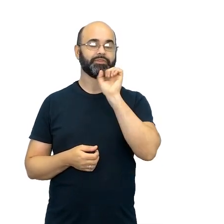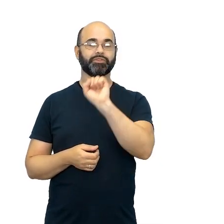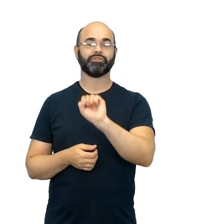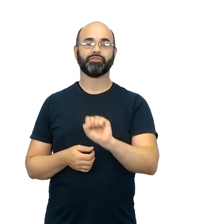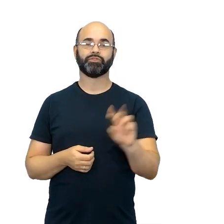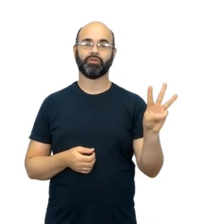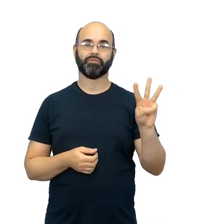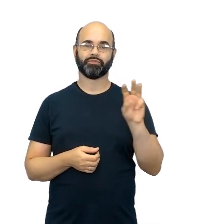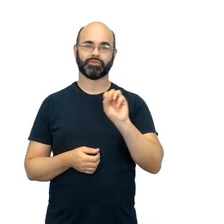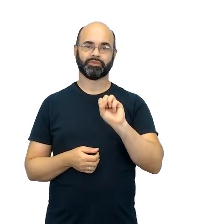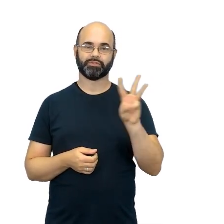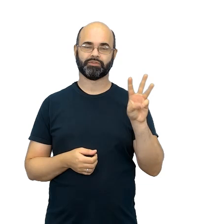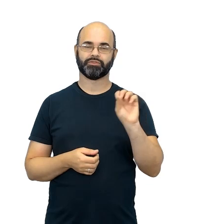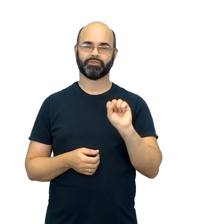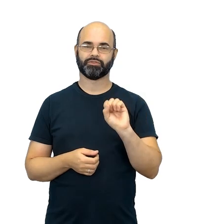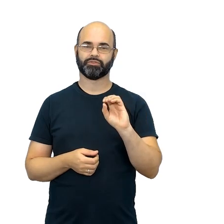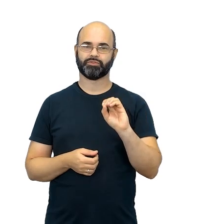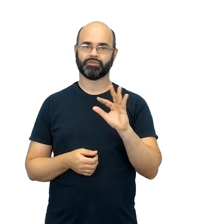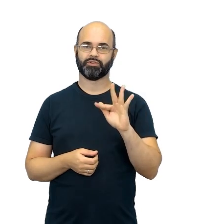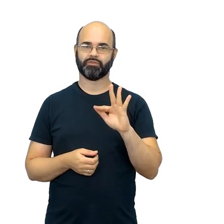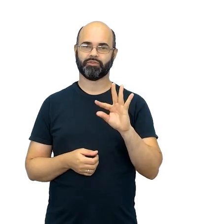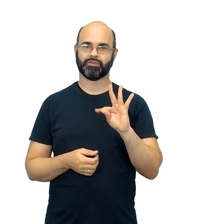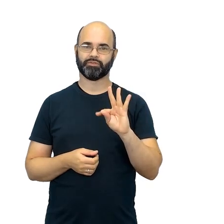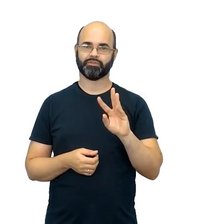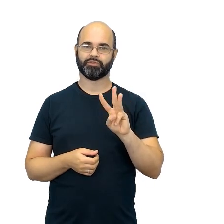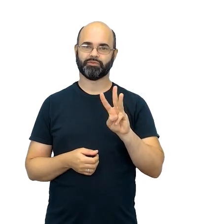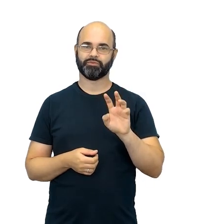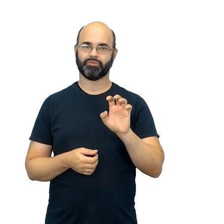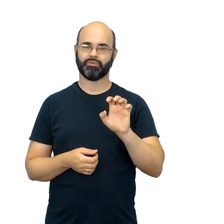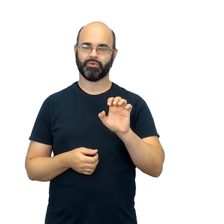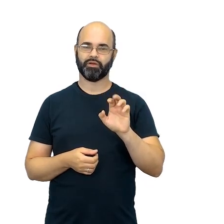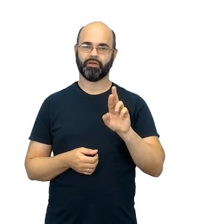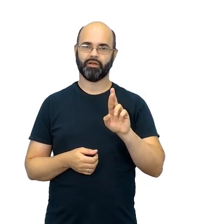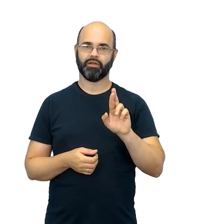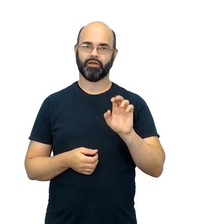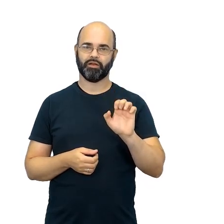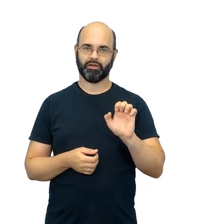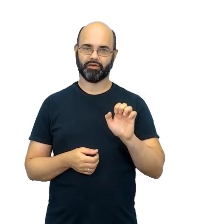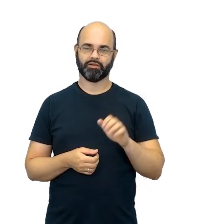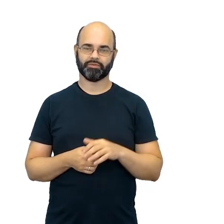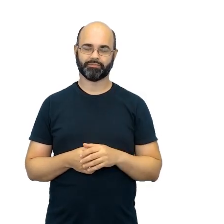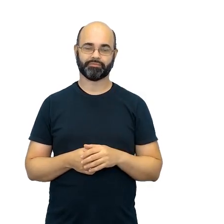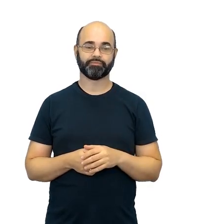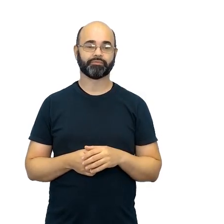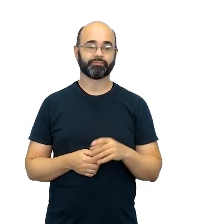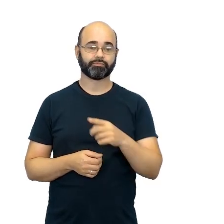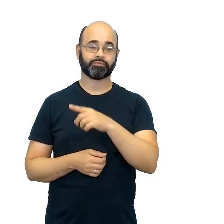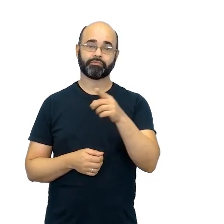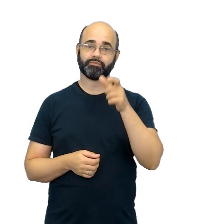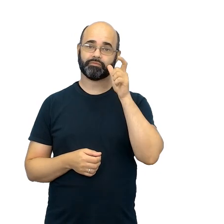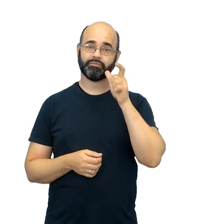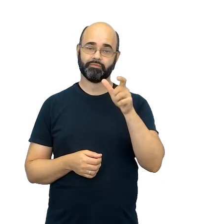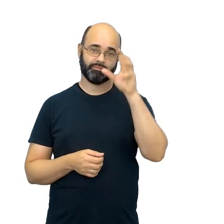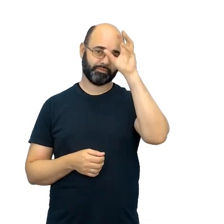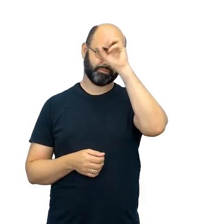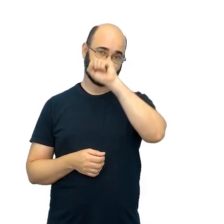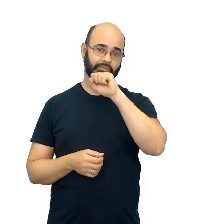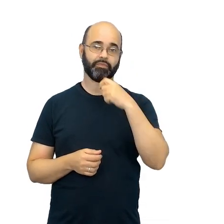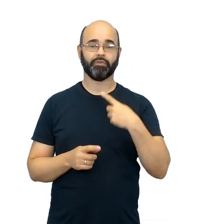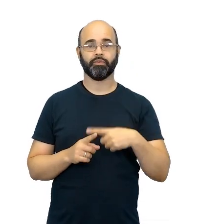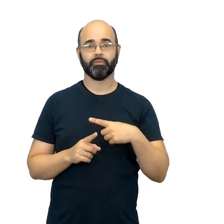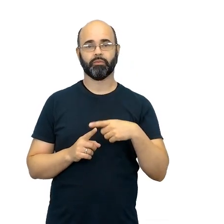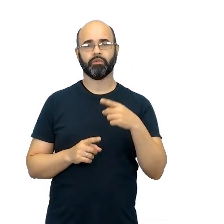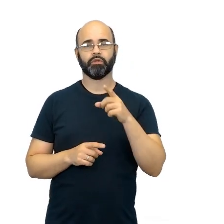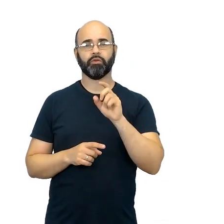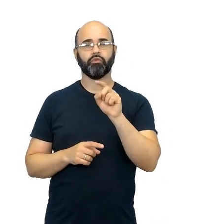aí, que vocês aprendem, encontrem, né, essas coisas que tem gente publicando coisas aí há muito